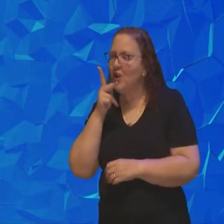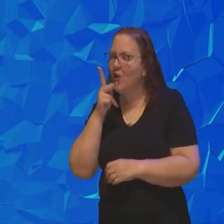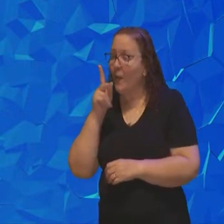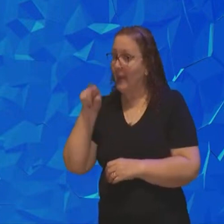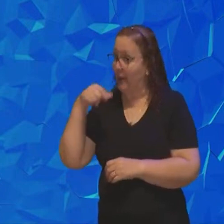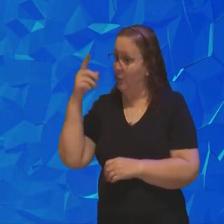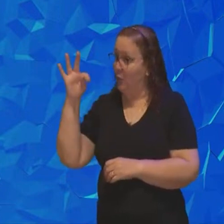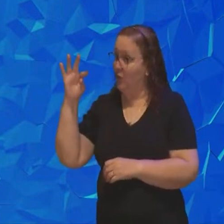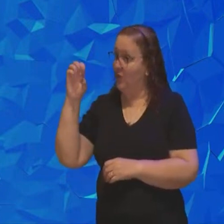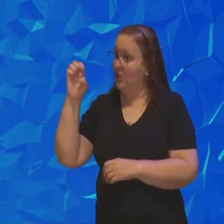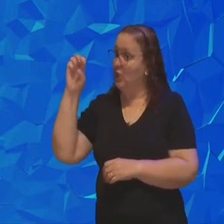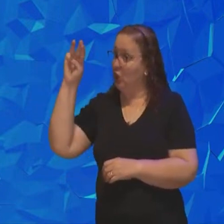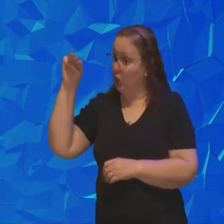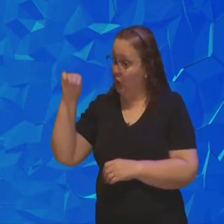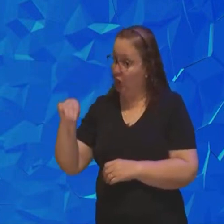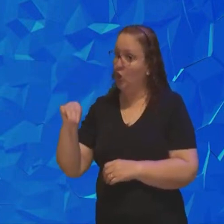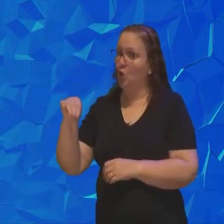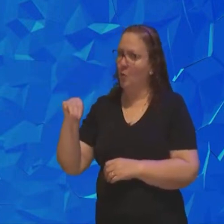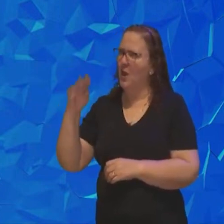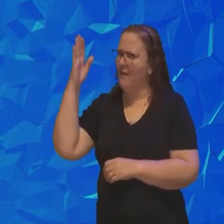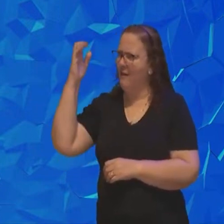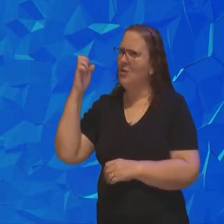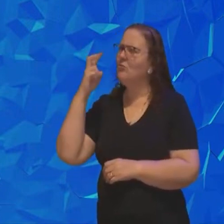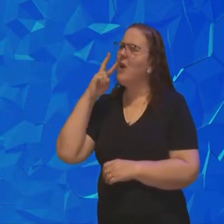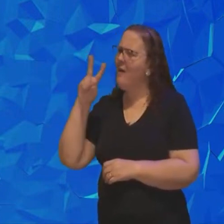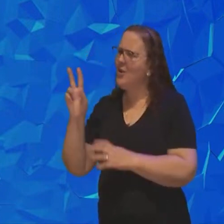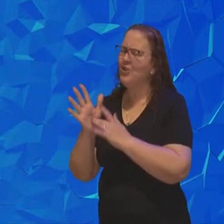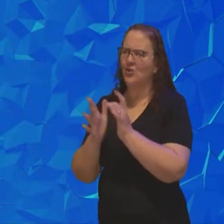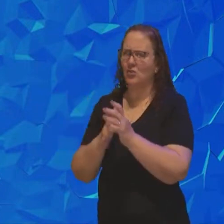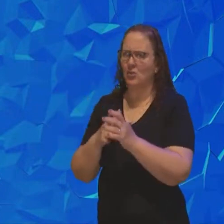de Tomé: porque me viste e creste,